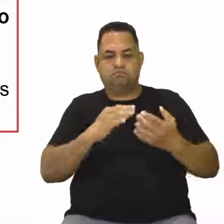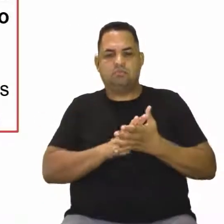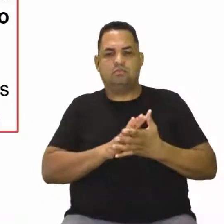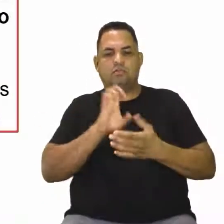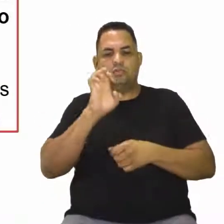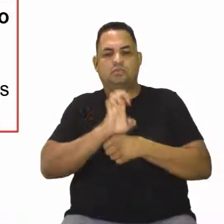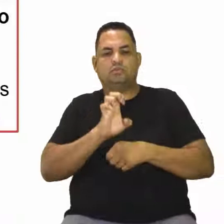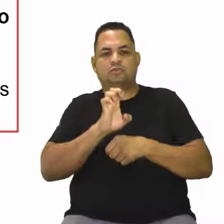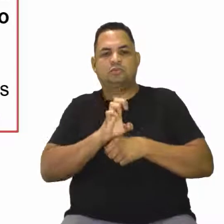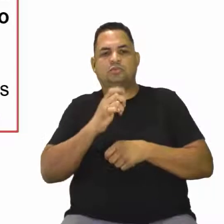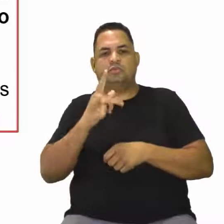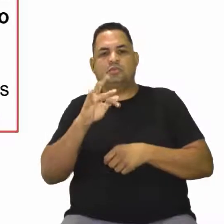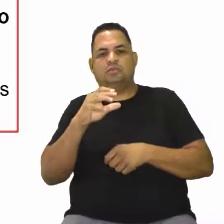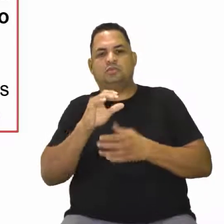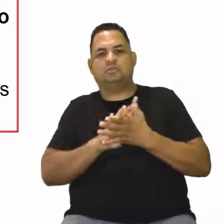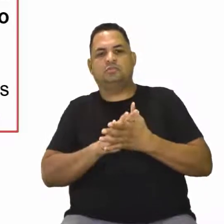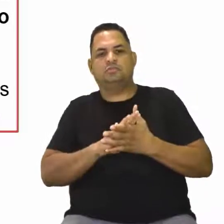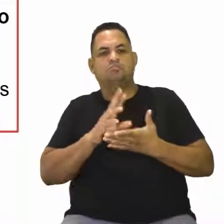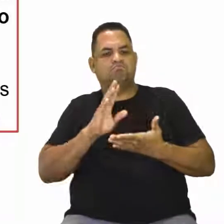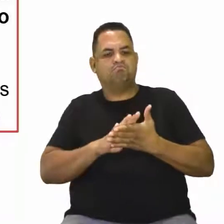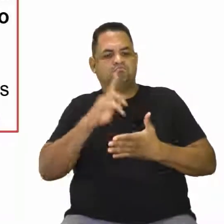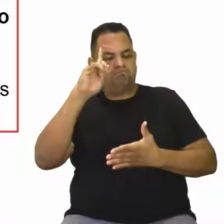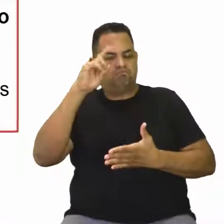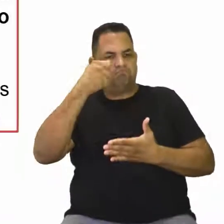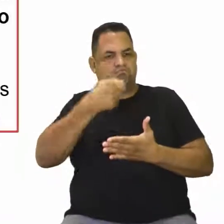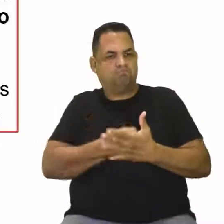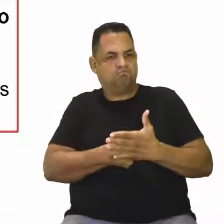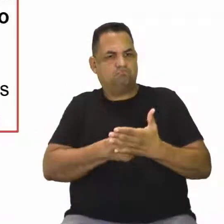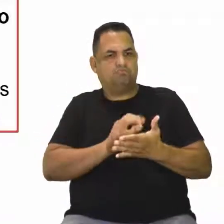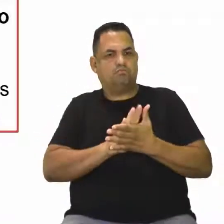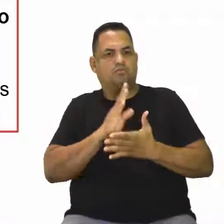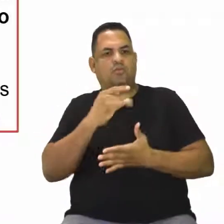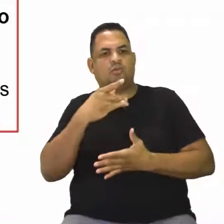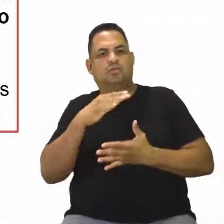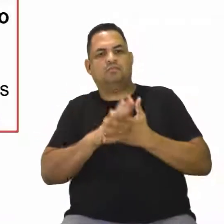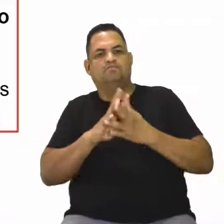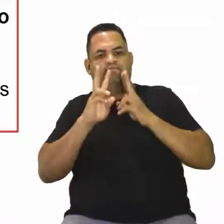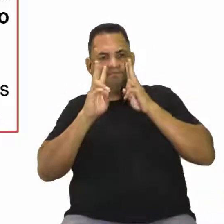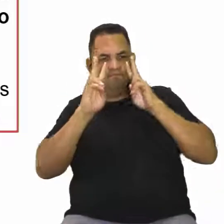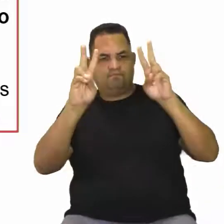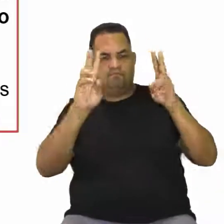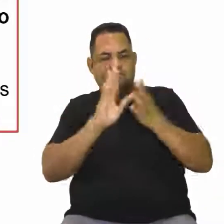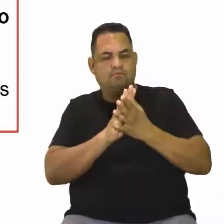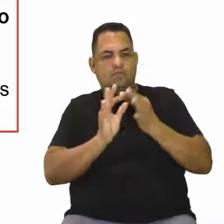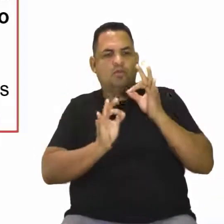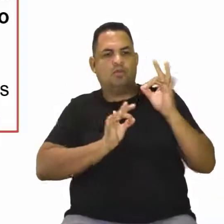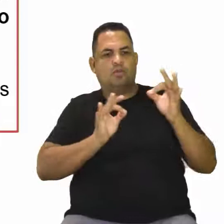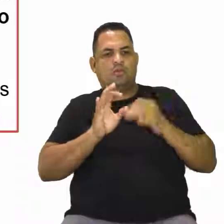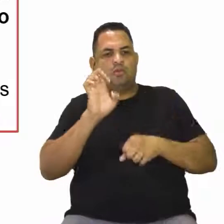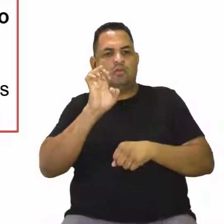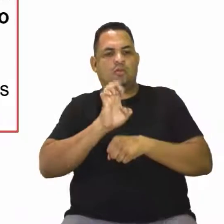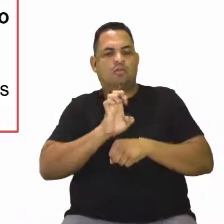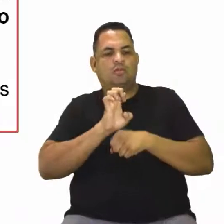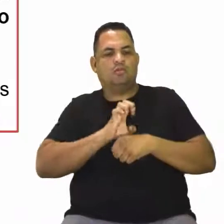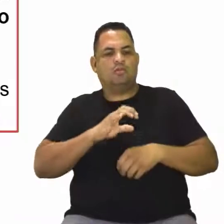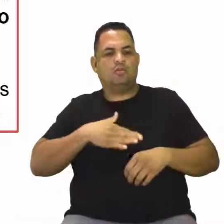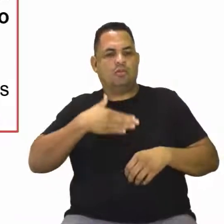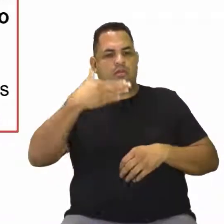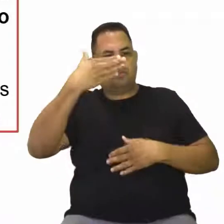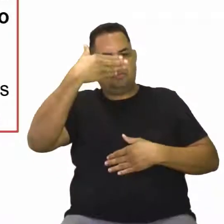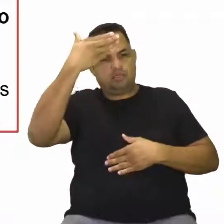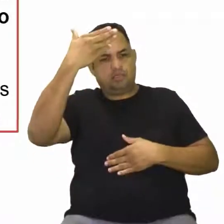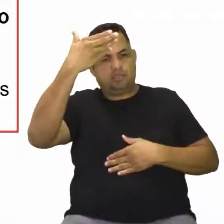palestino. A decisão da ONU de 47 também previa a fundação de um Estado árabe